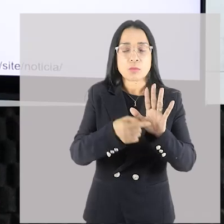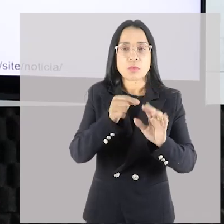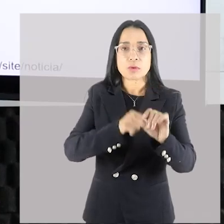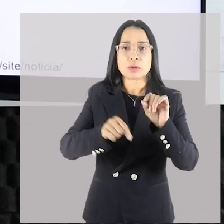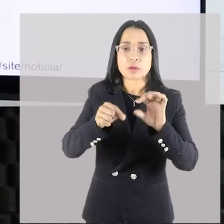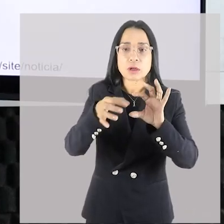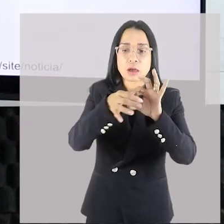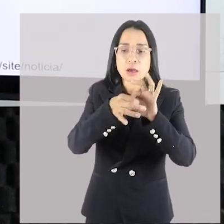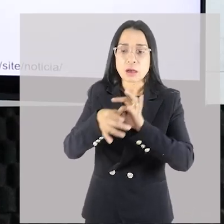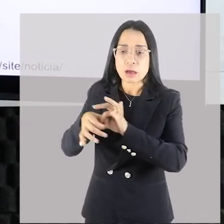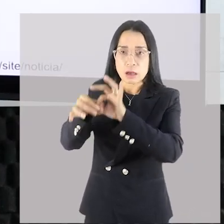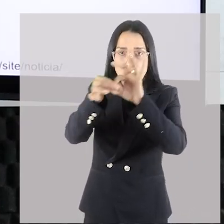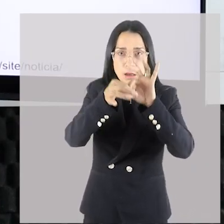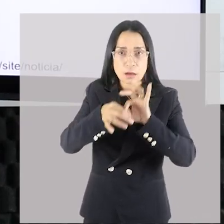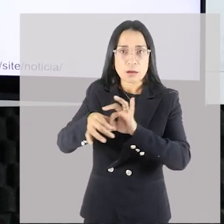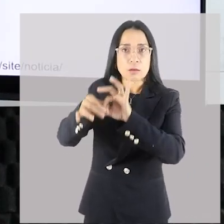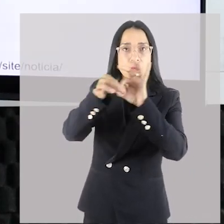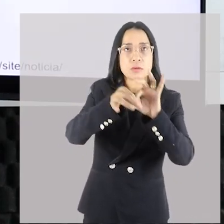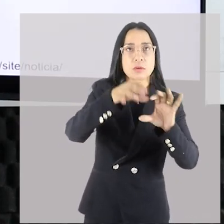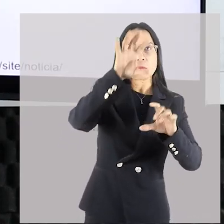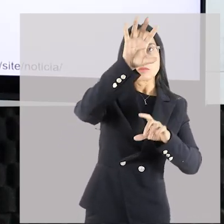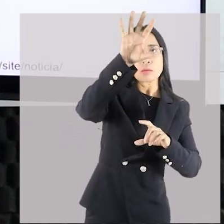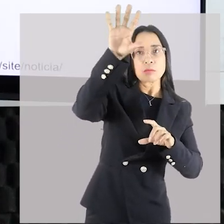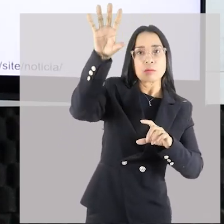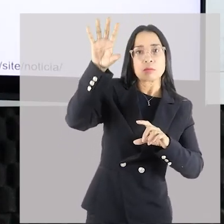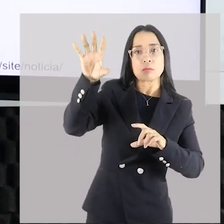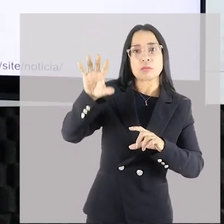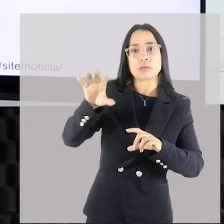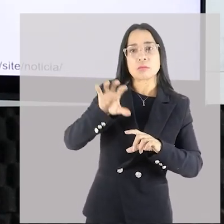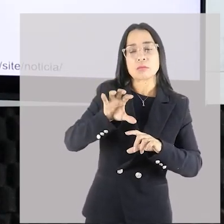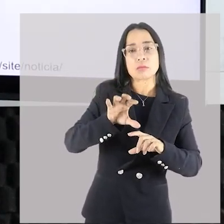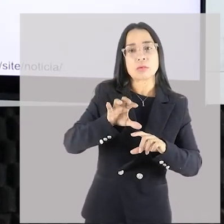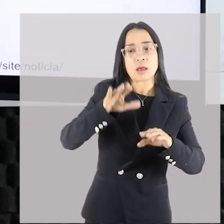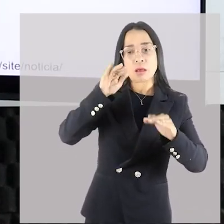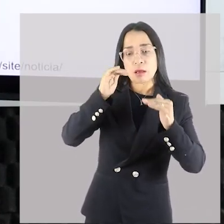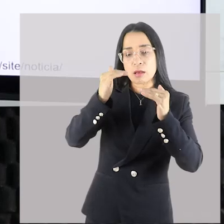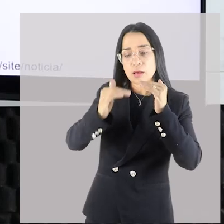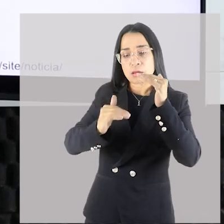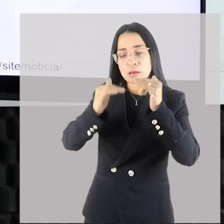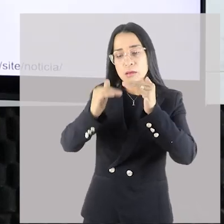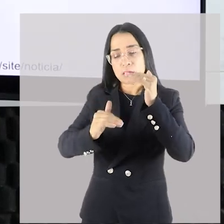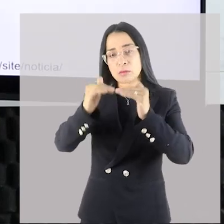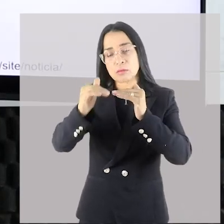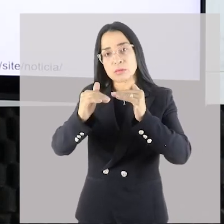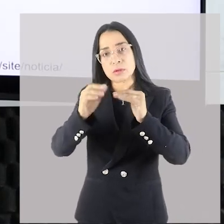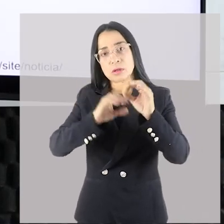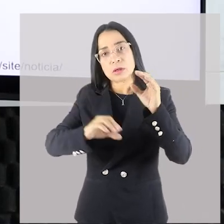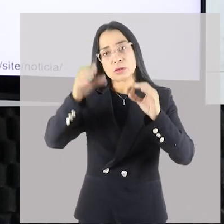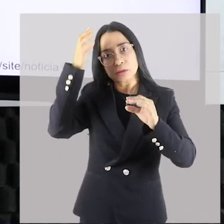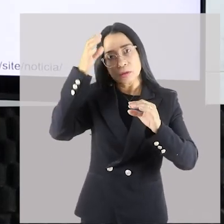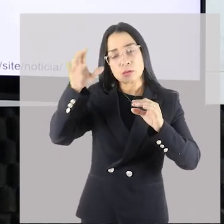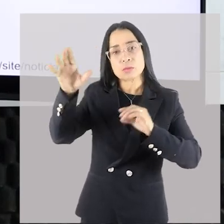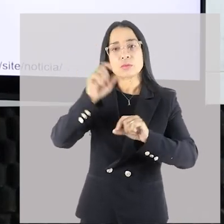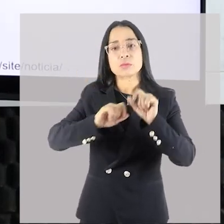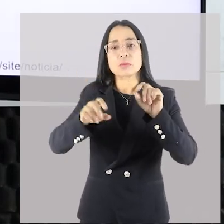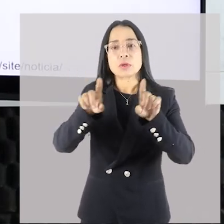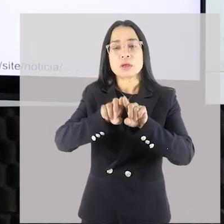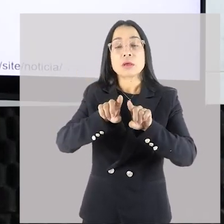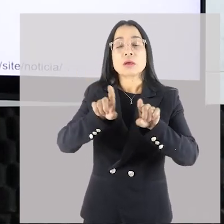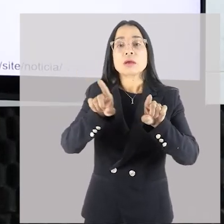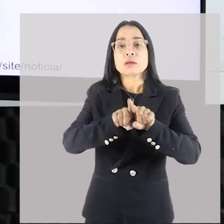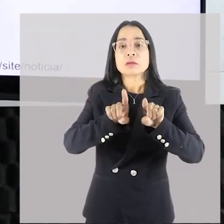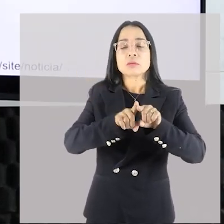os continentes, a desigualdade entre essas culturas e o respeito entre